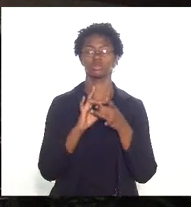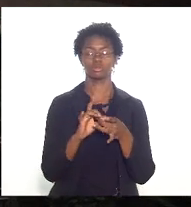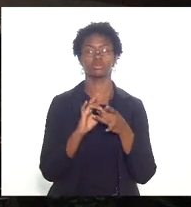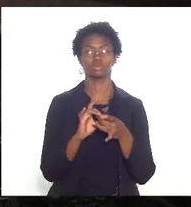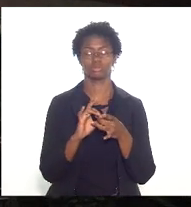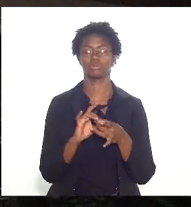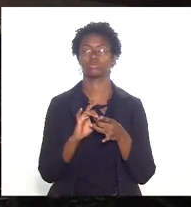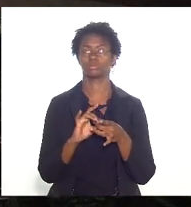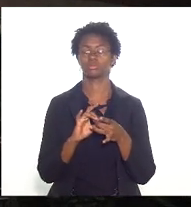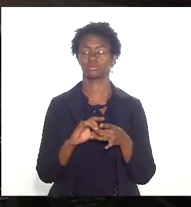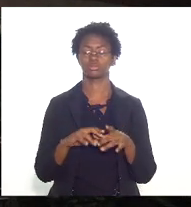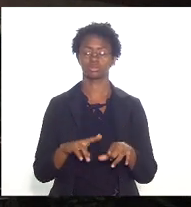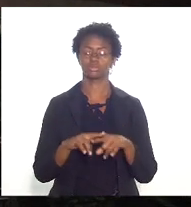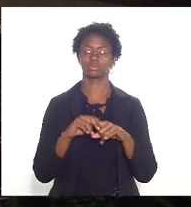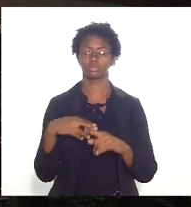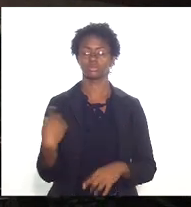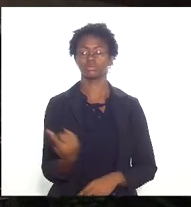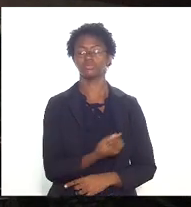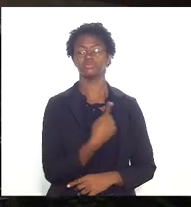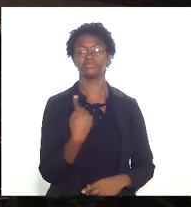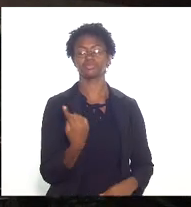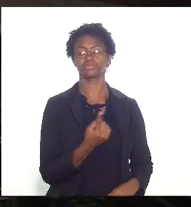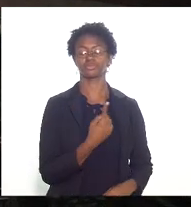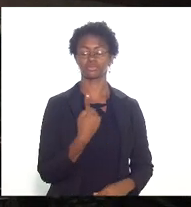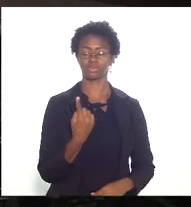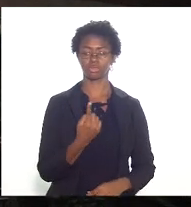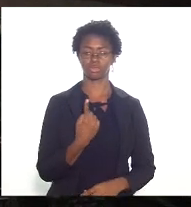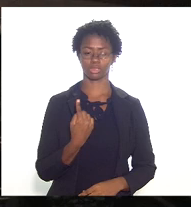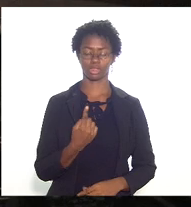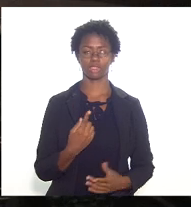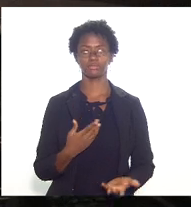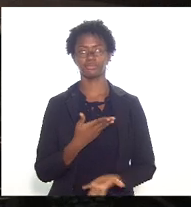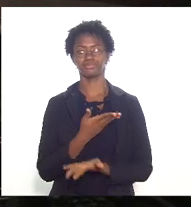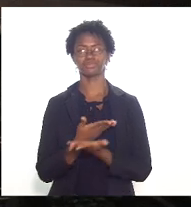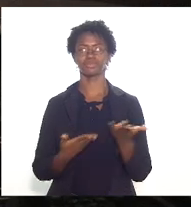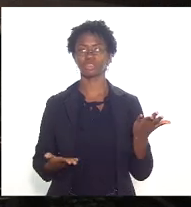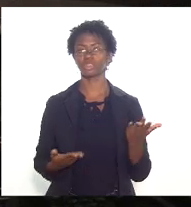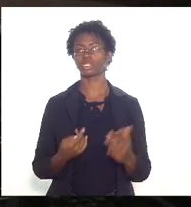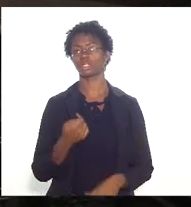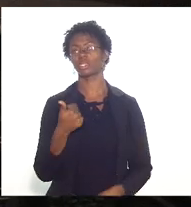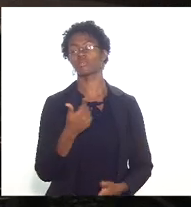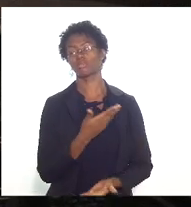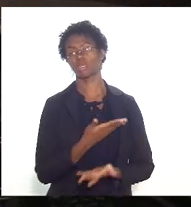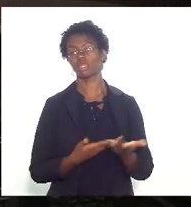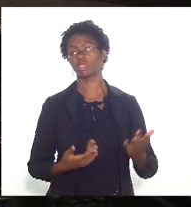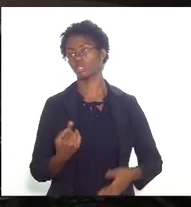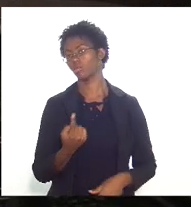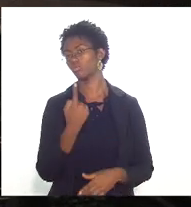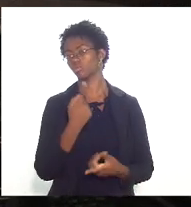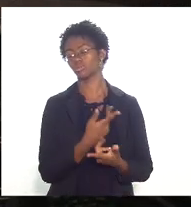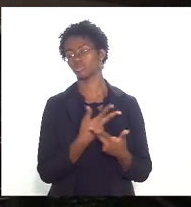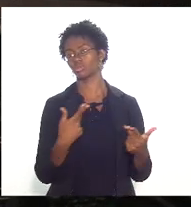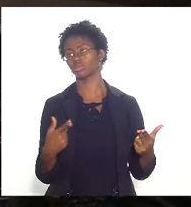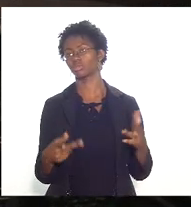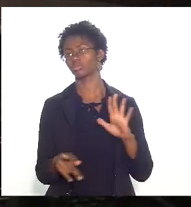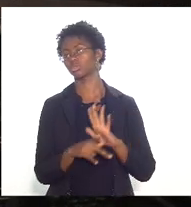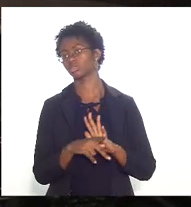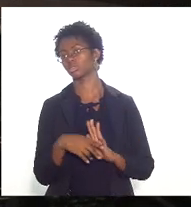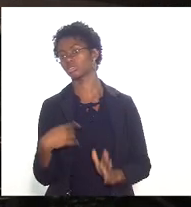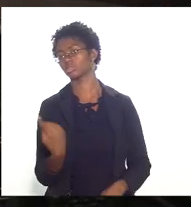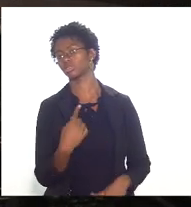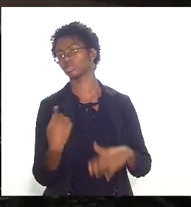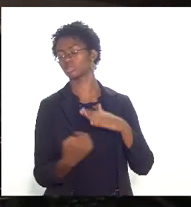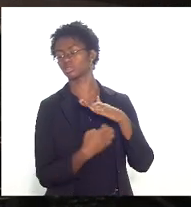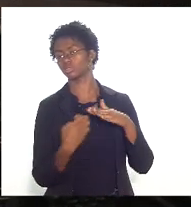funcionam porque a gente tá fechando a maior coisa que a gente tem nosso estado o único patrimônio que sobrou governo após governo